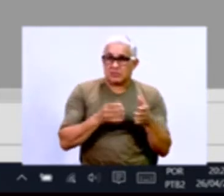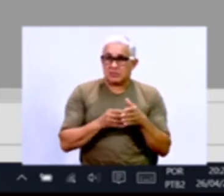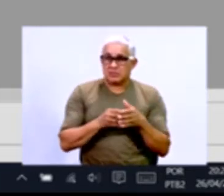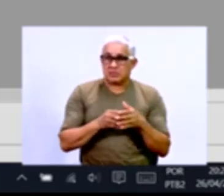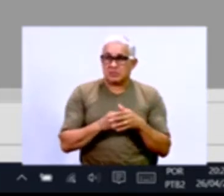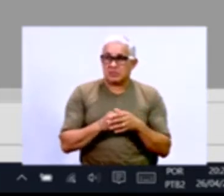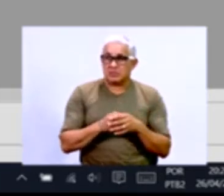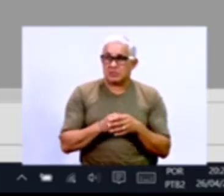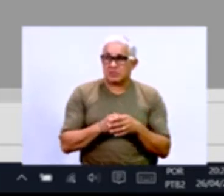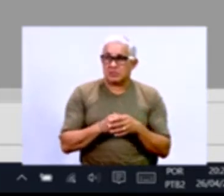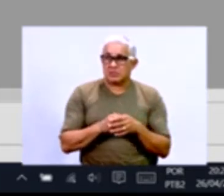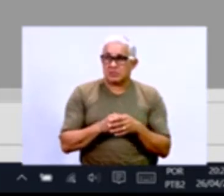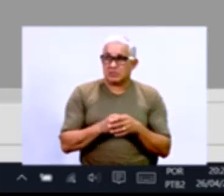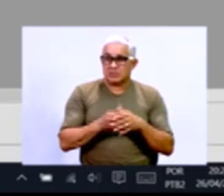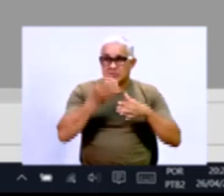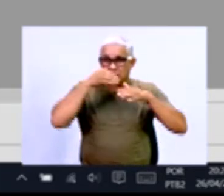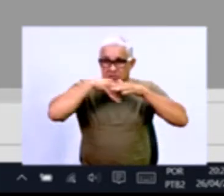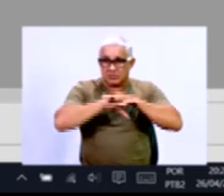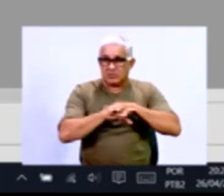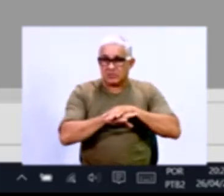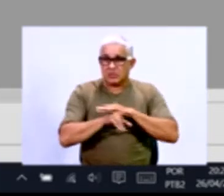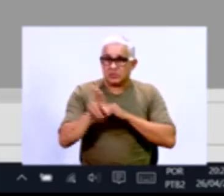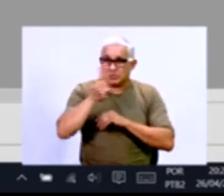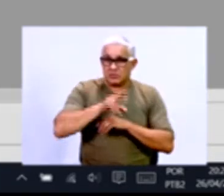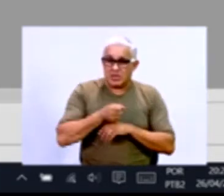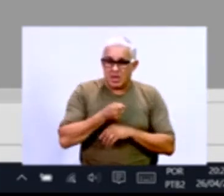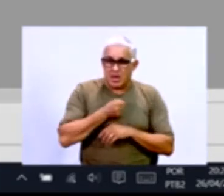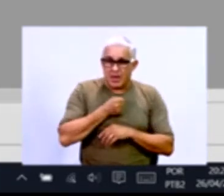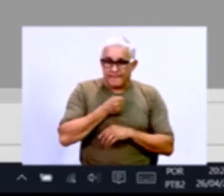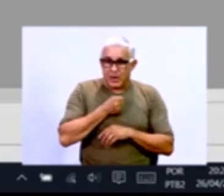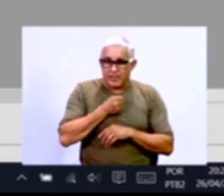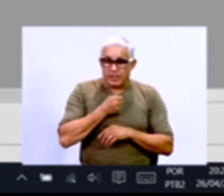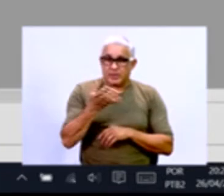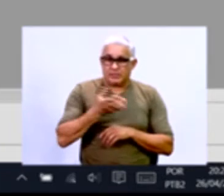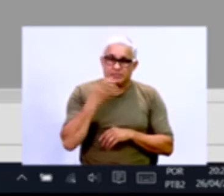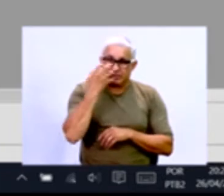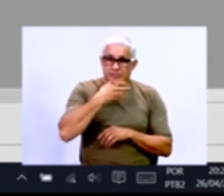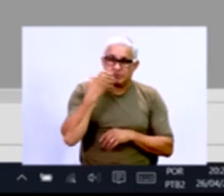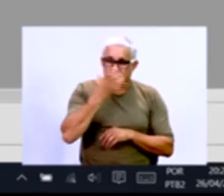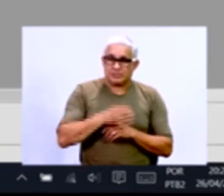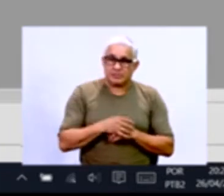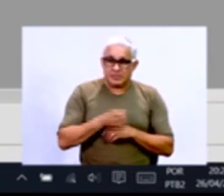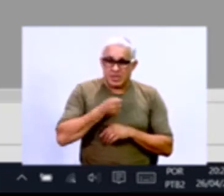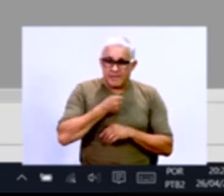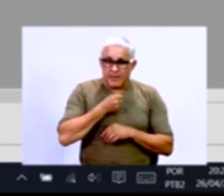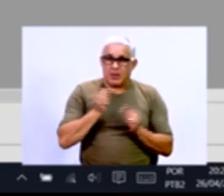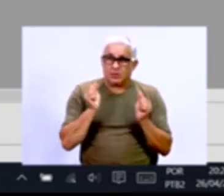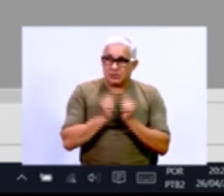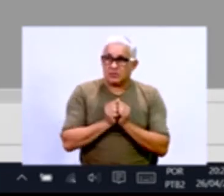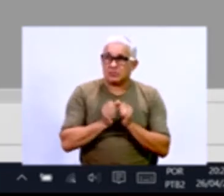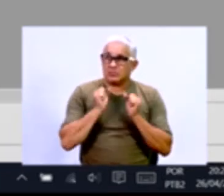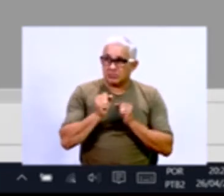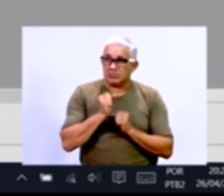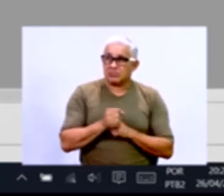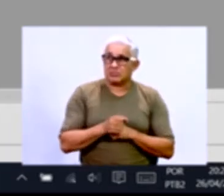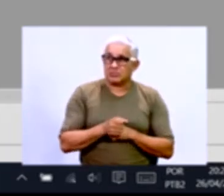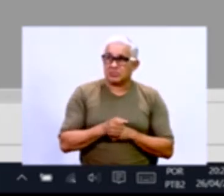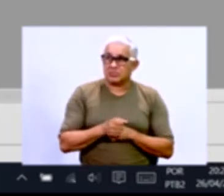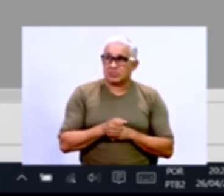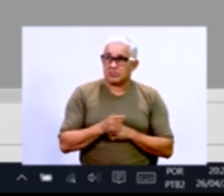da música, eu quiser gravar usando um microfone. Vamos supor que eu quero uma música de fundo e um microfone. Eu posso gravar